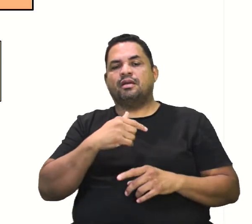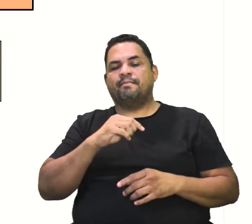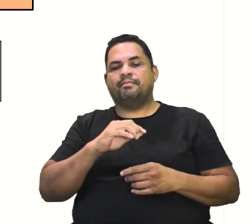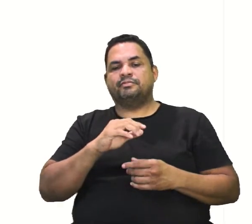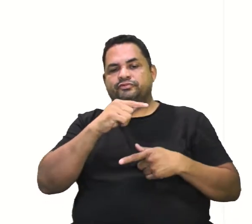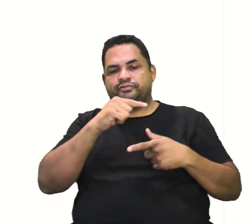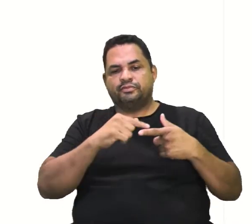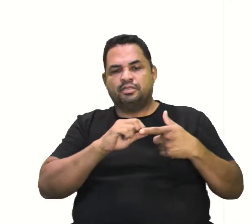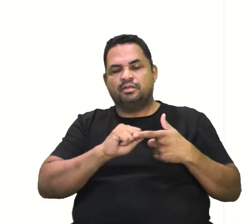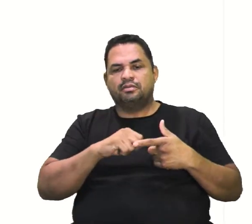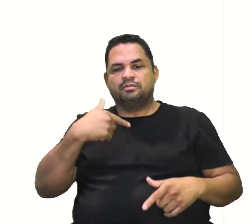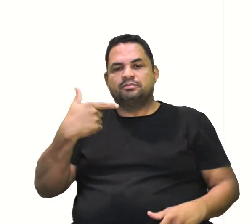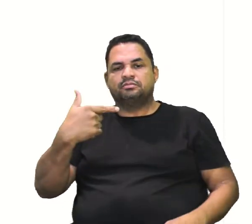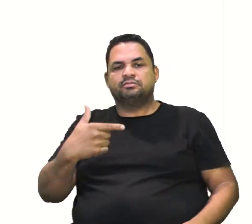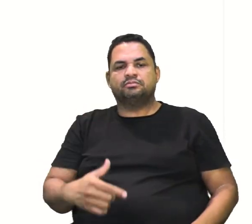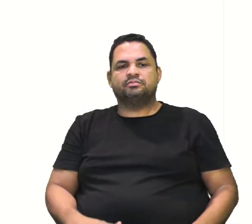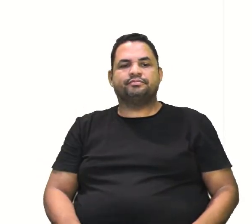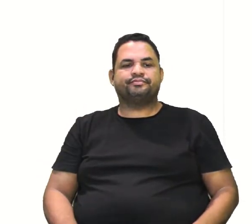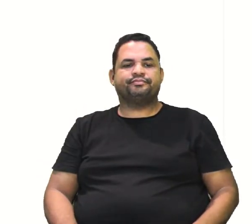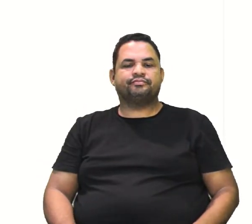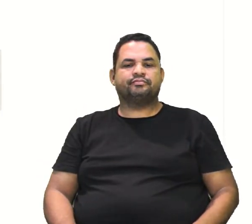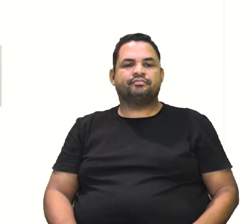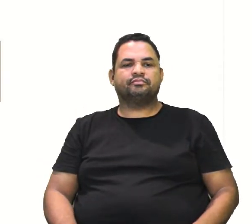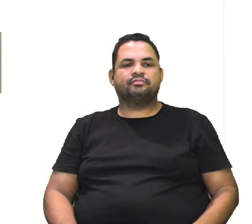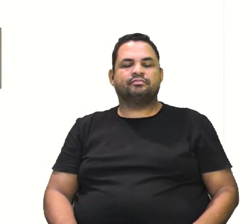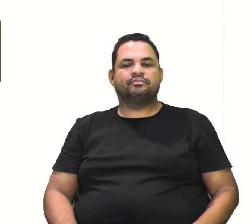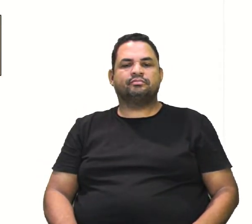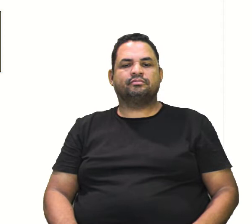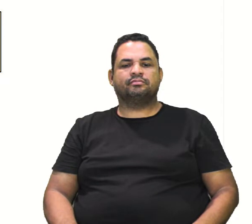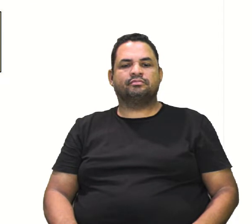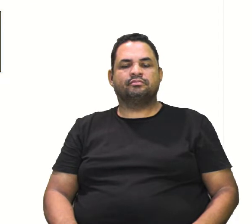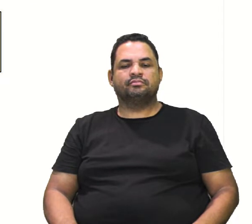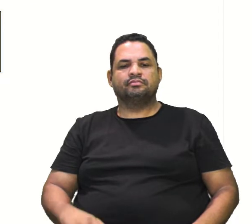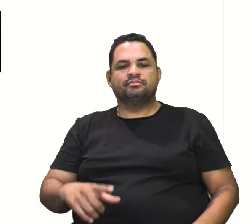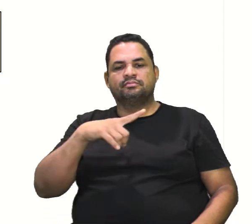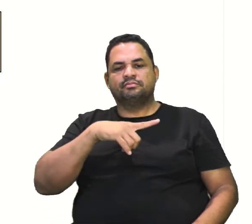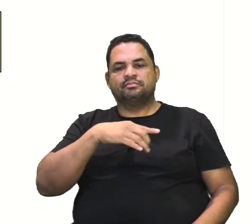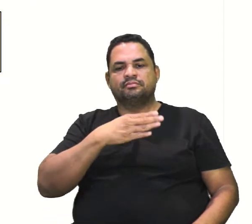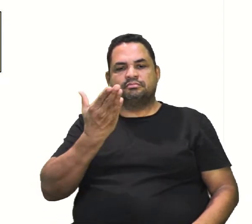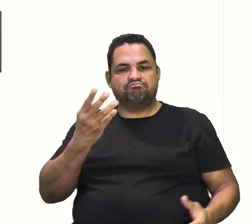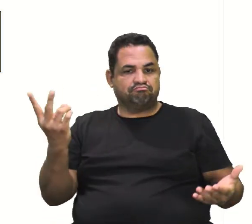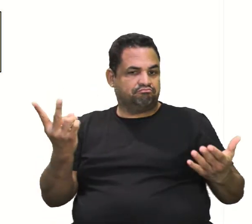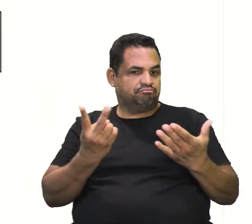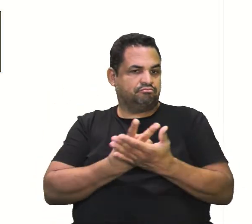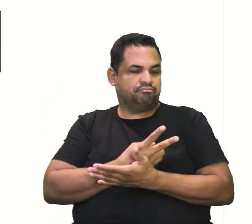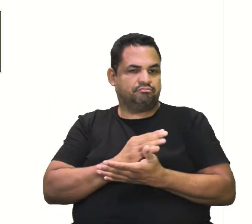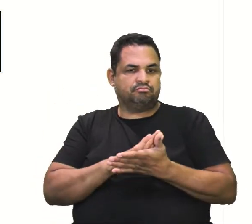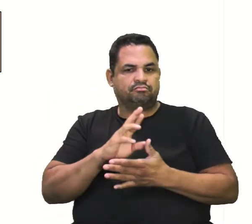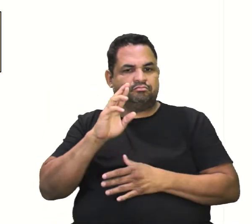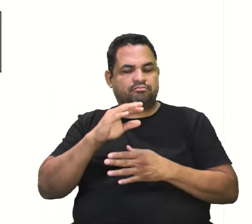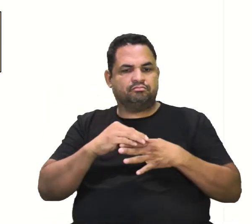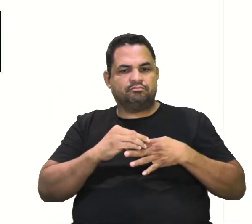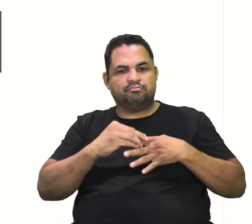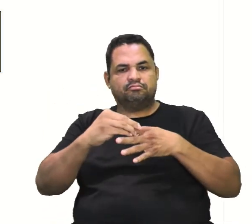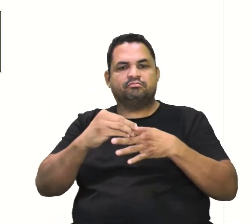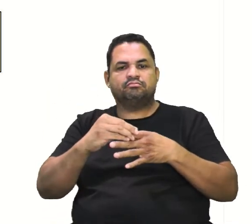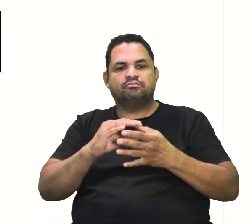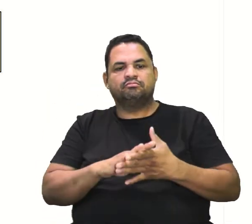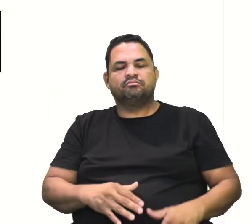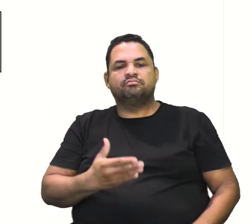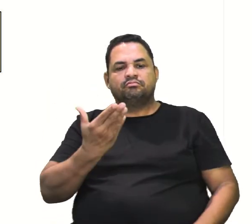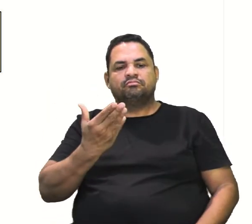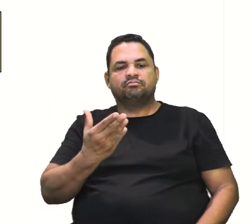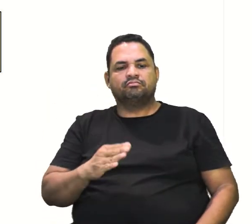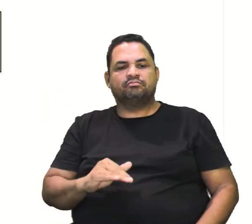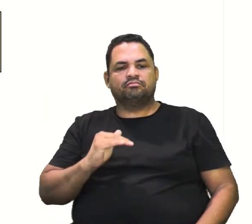A ao quadrado, né? E claro, olha aí, se temos paralelo ao eixo Y, acontece dessa forma. Quem comanda é o Y, então